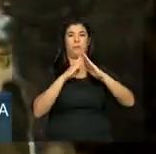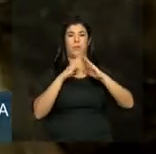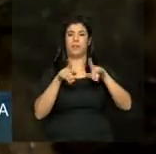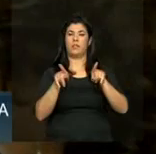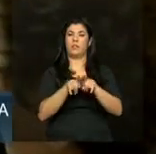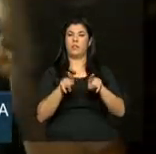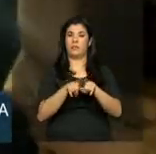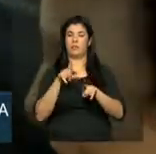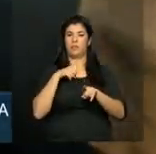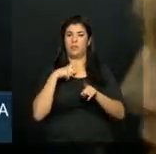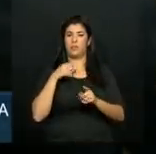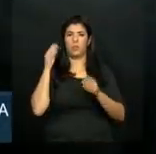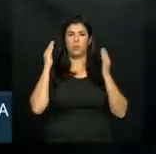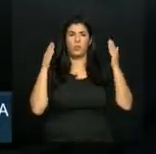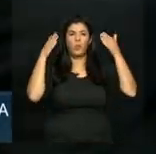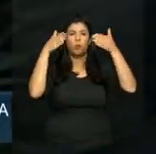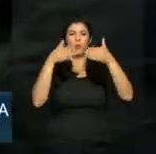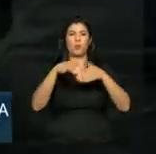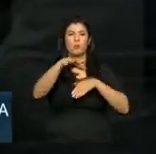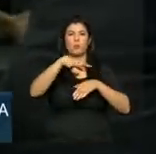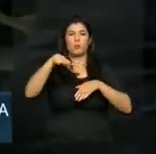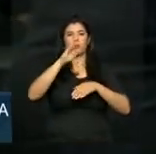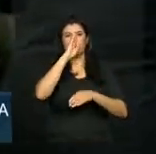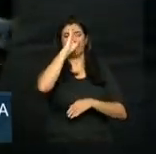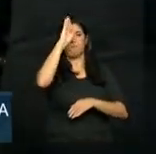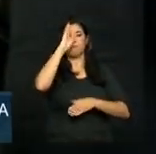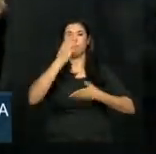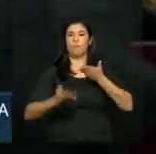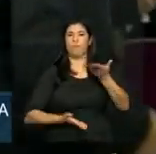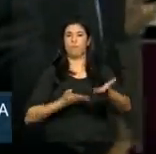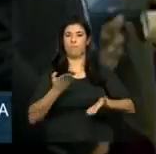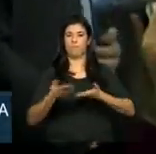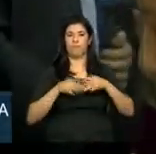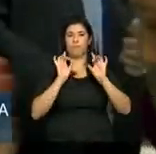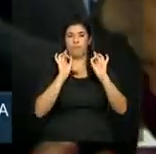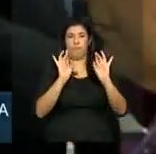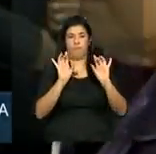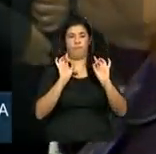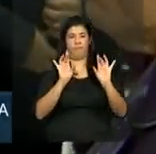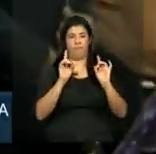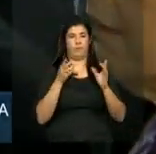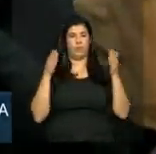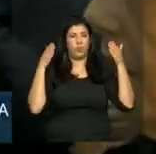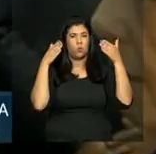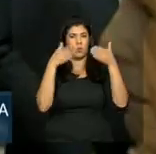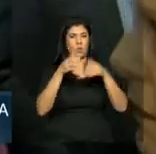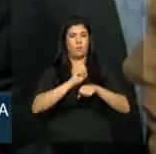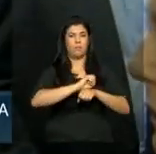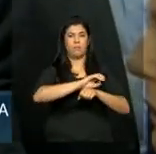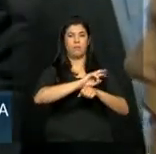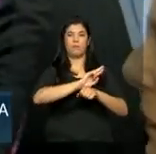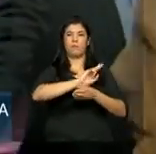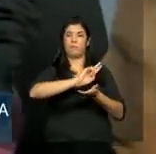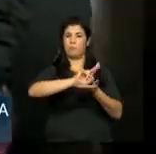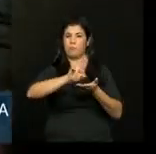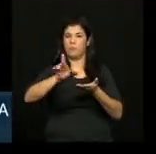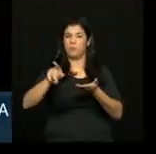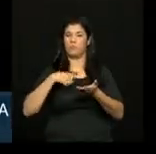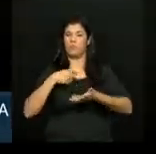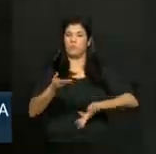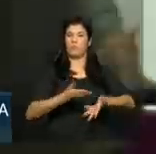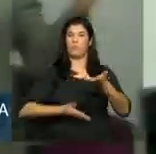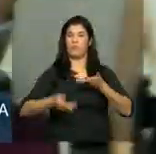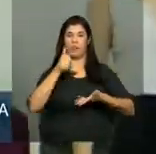também serão concentrados os principais serviços especializados e multidisciplinares de atendimento às